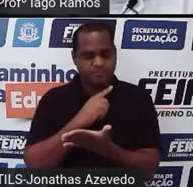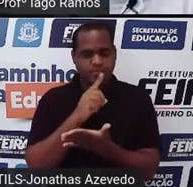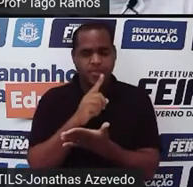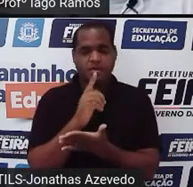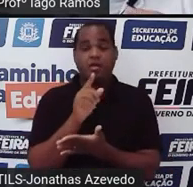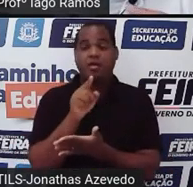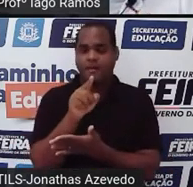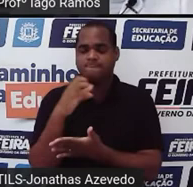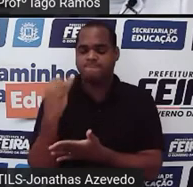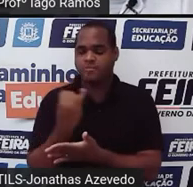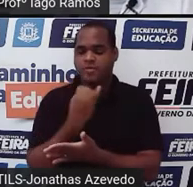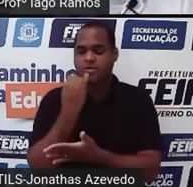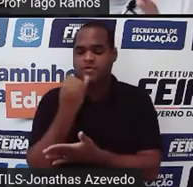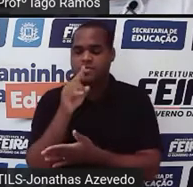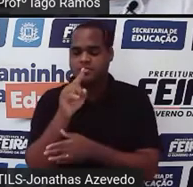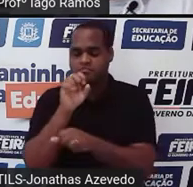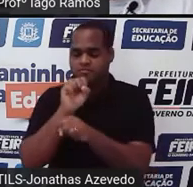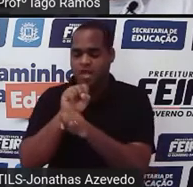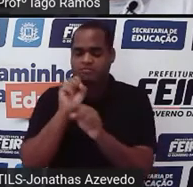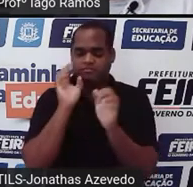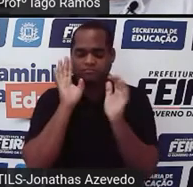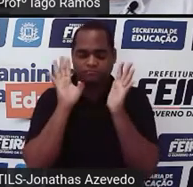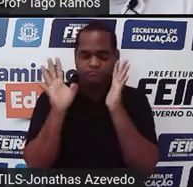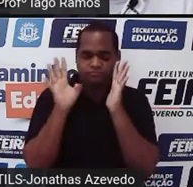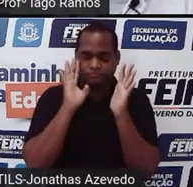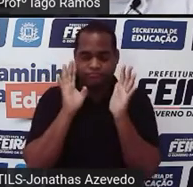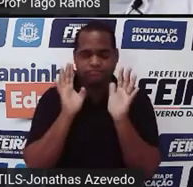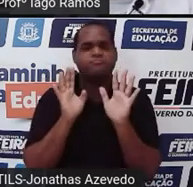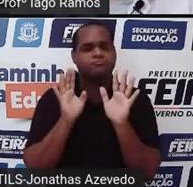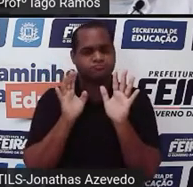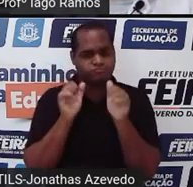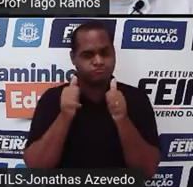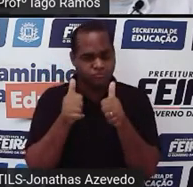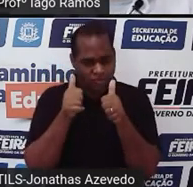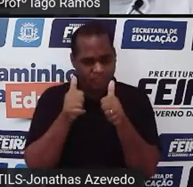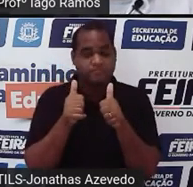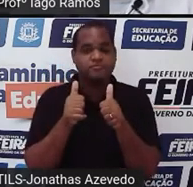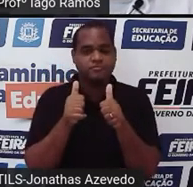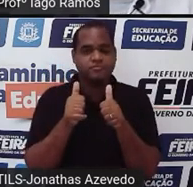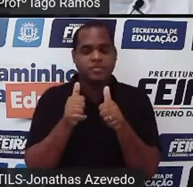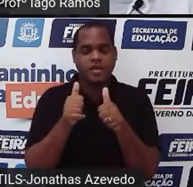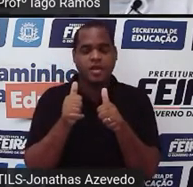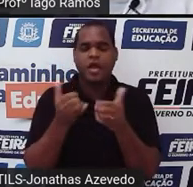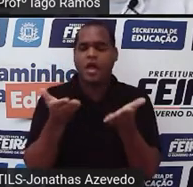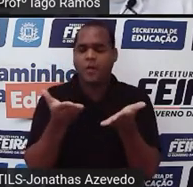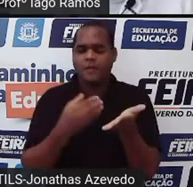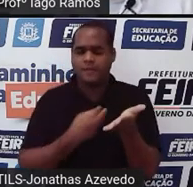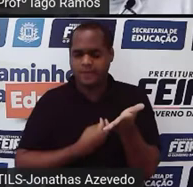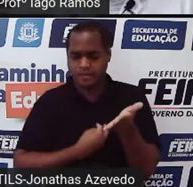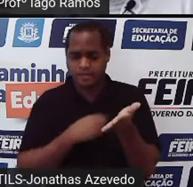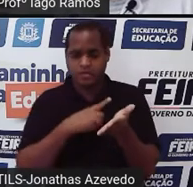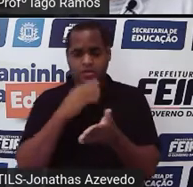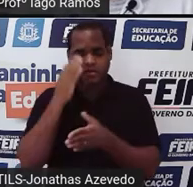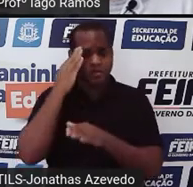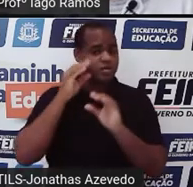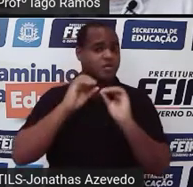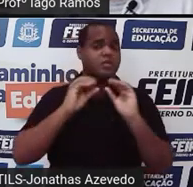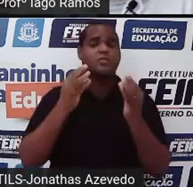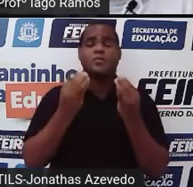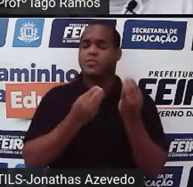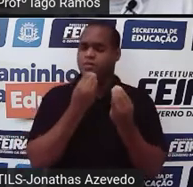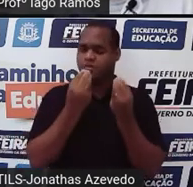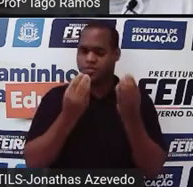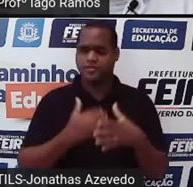acho importante a gente parar um pouquinho e pensar tá bom até aqui o quanto é que eu tô entendendo